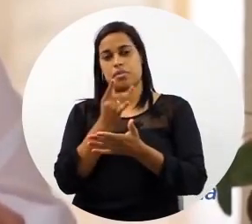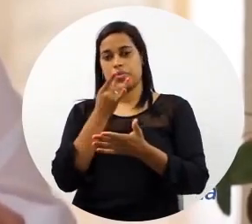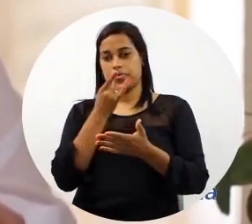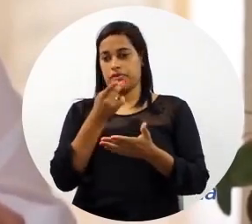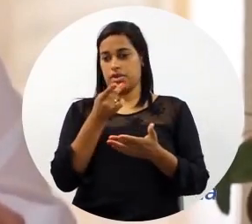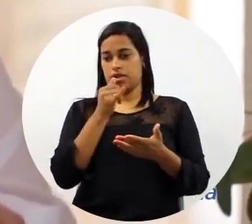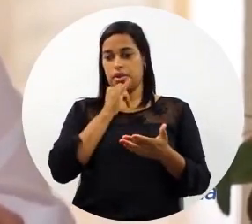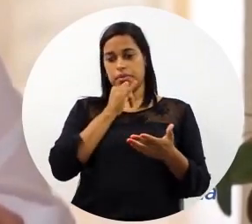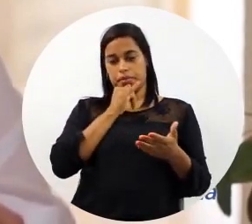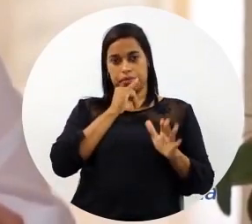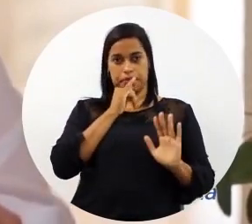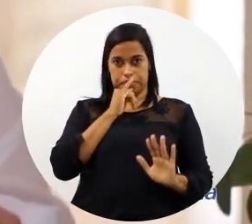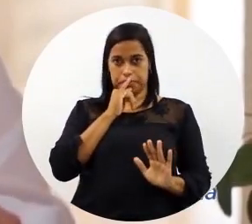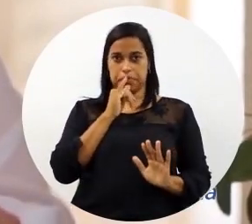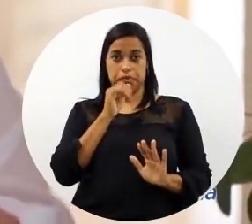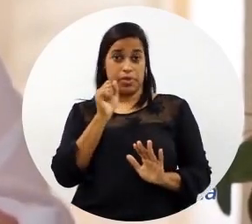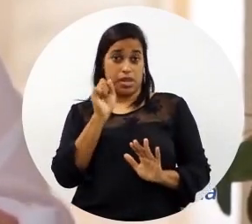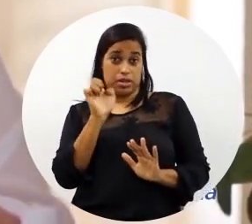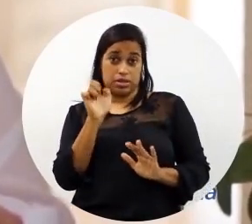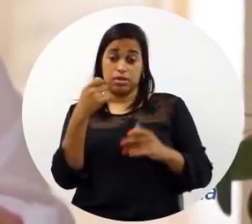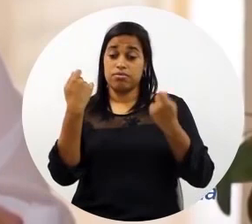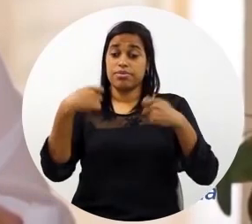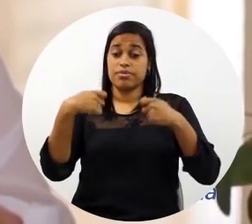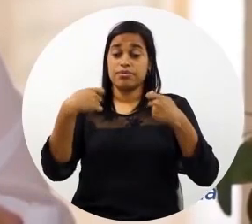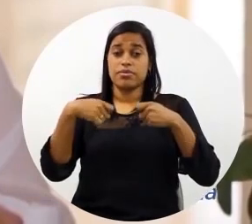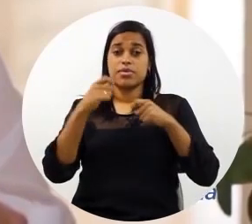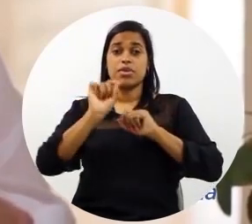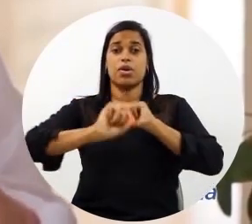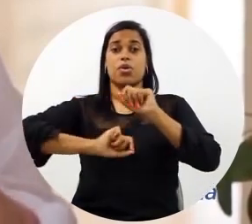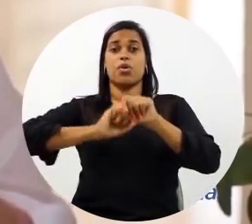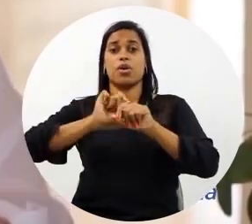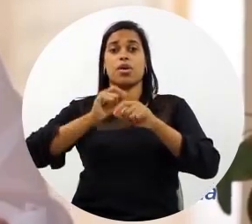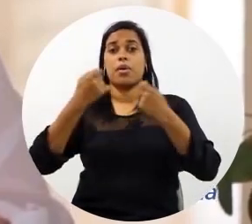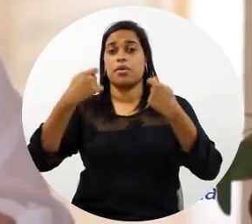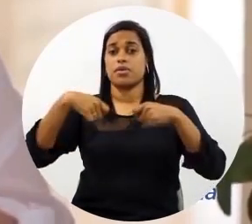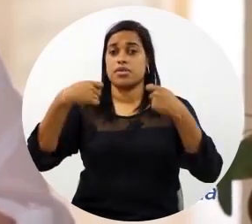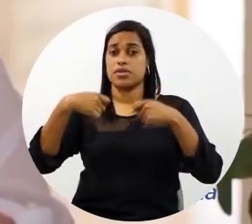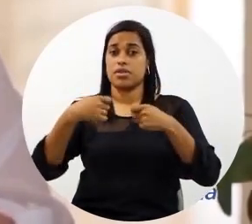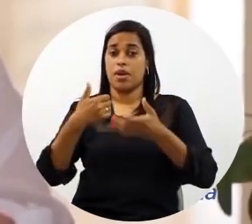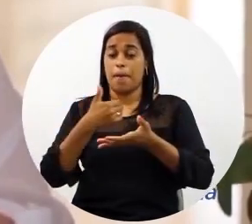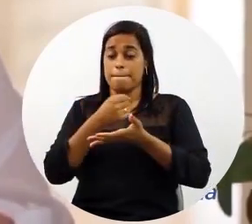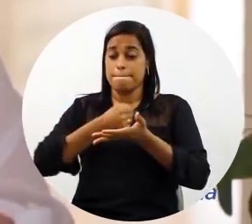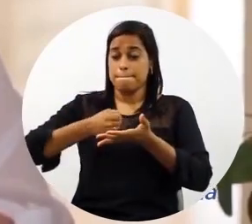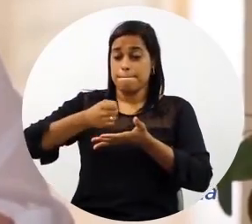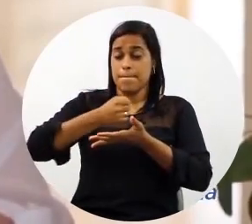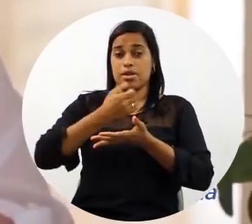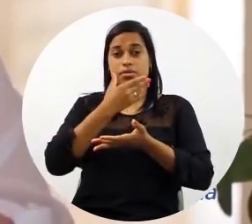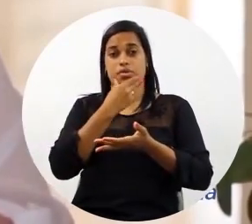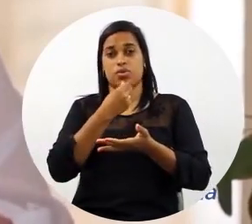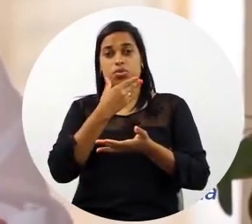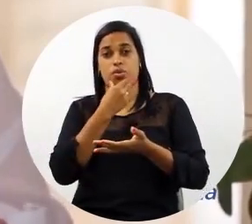exemplo, que se a necessidade básica é a necessidade preliminar para o homem,